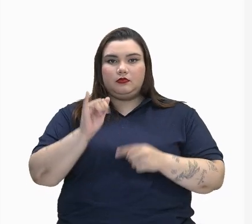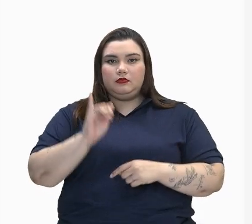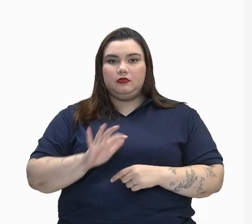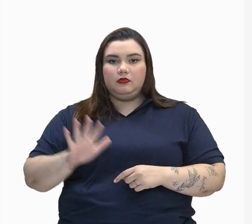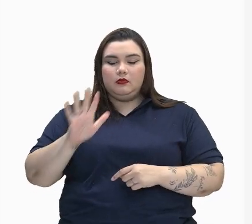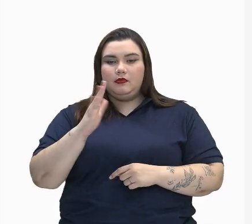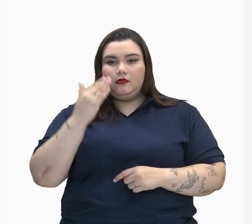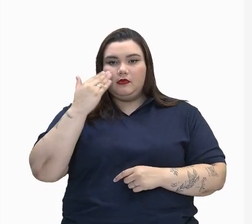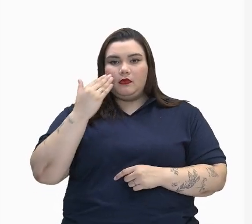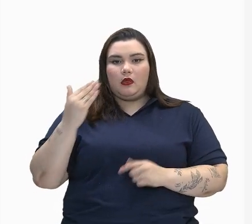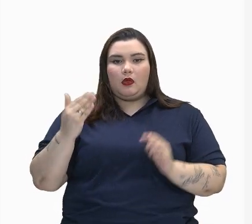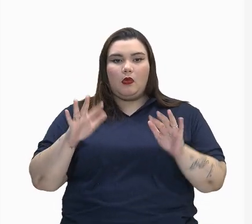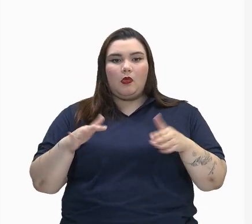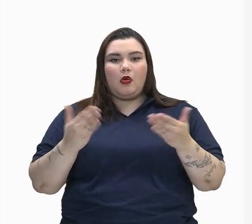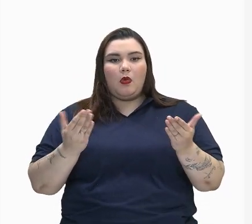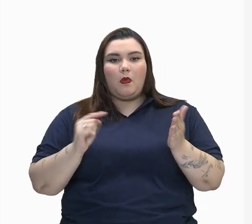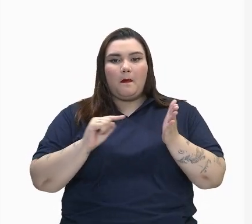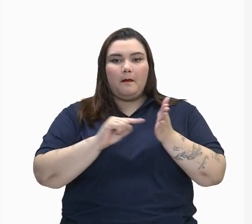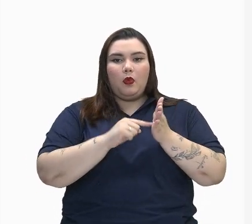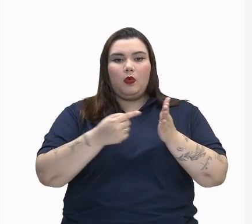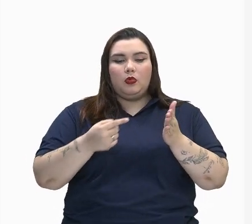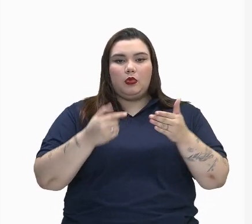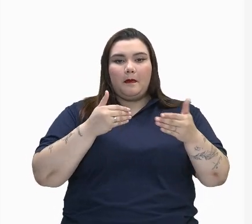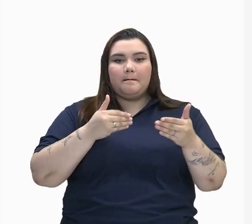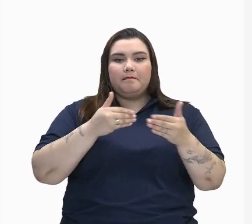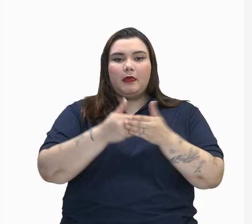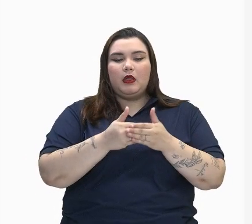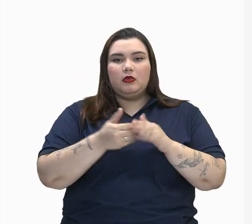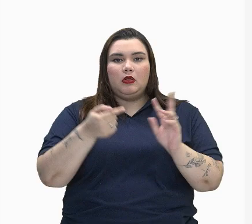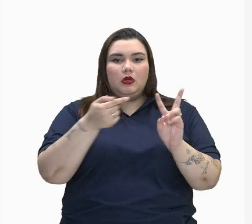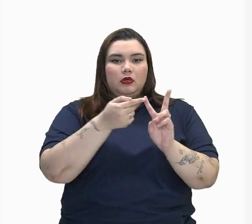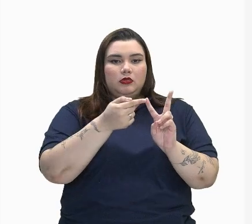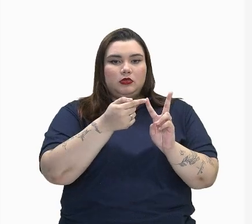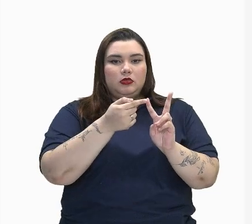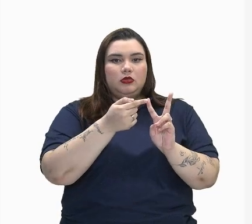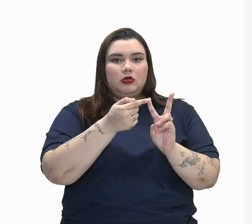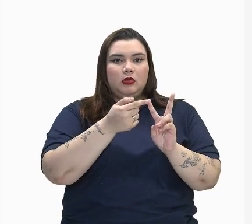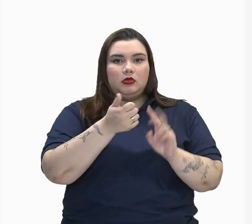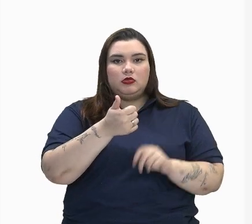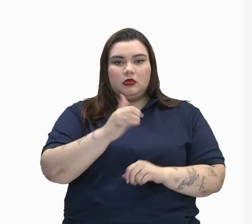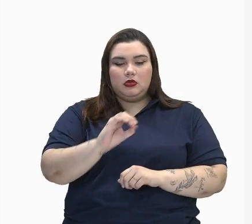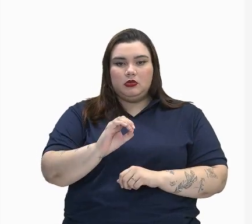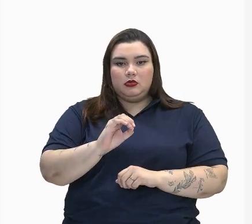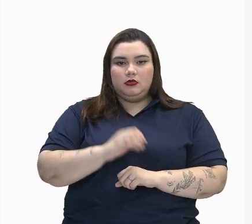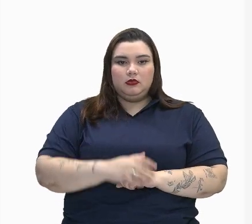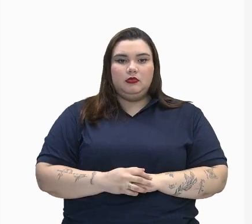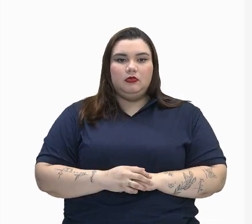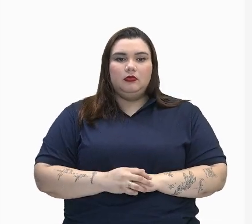figura a seguir, qual o ponto que mais se aproxima do valor de raiz de